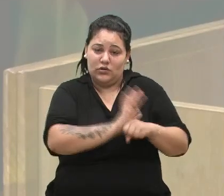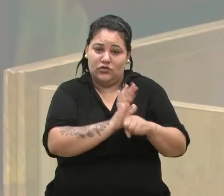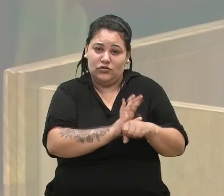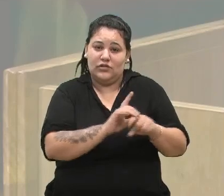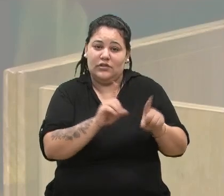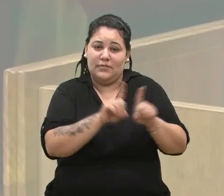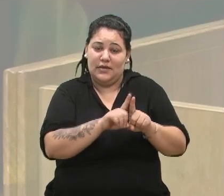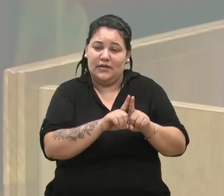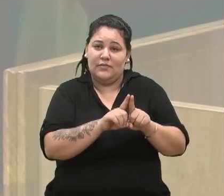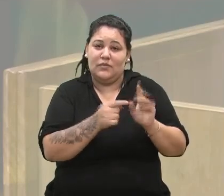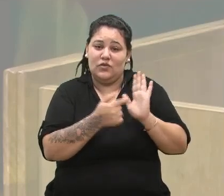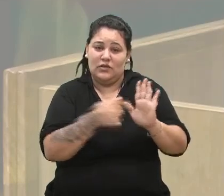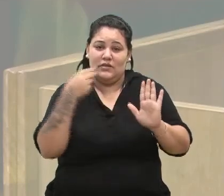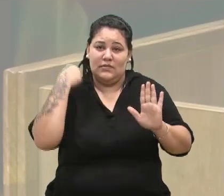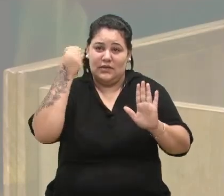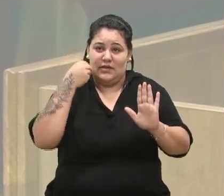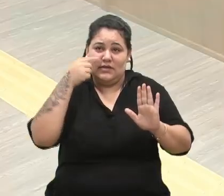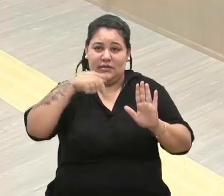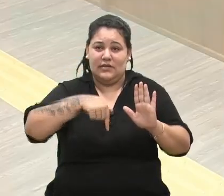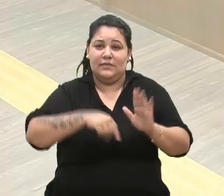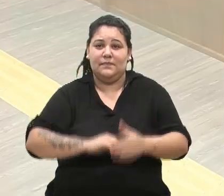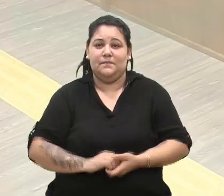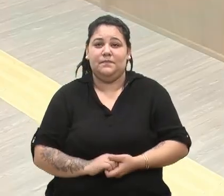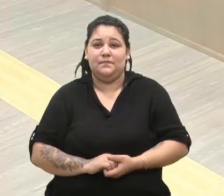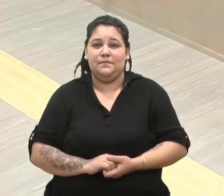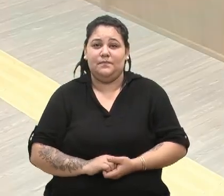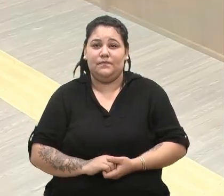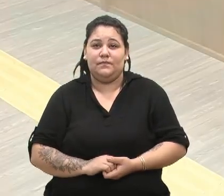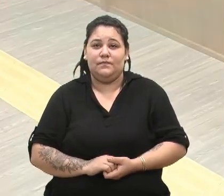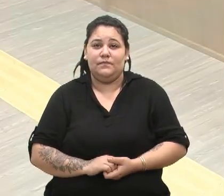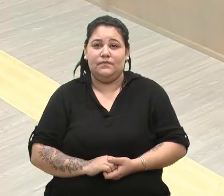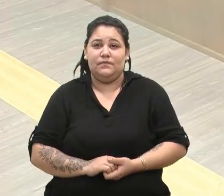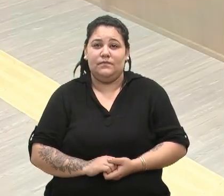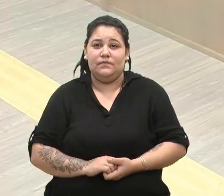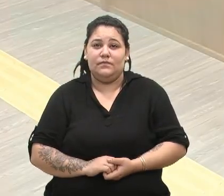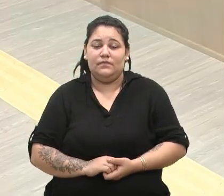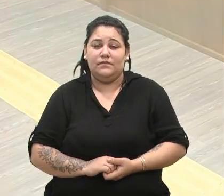experiência aqui para o nosso Legislativo. Obrigado. Em declaração.